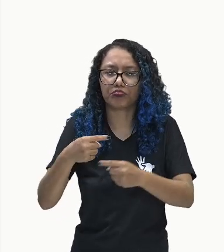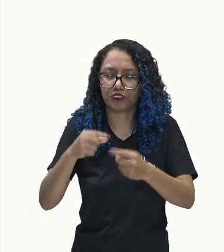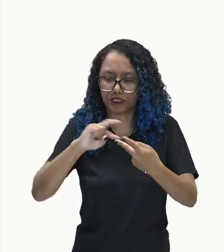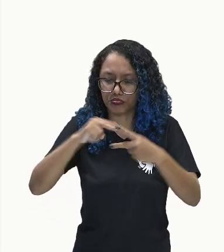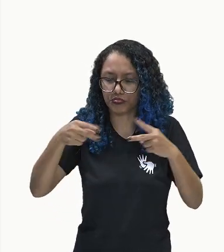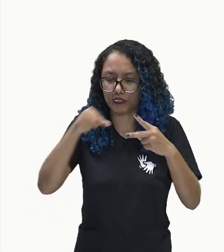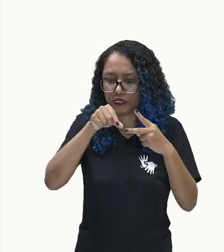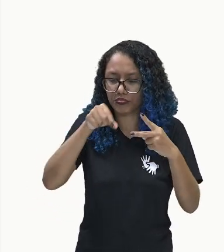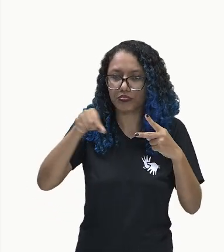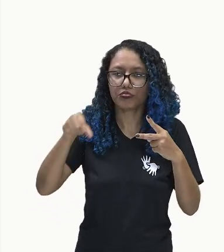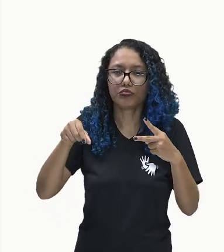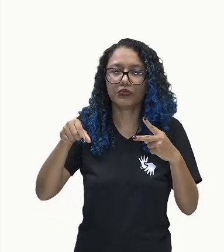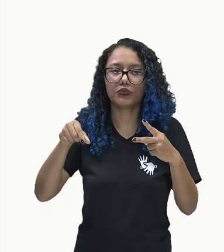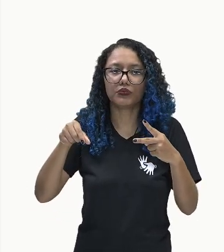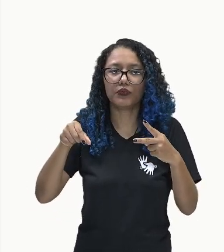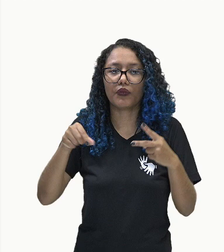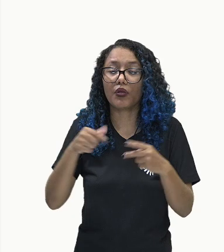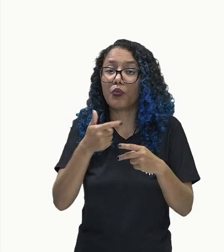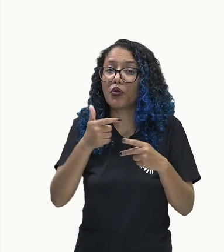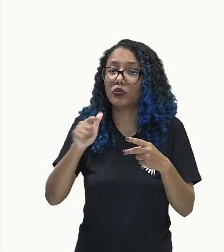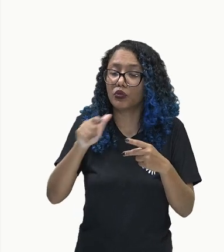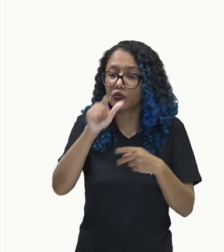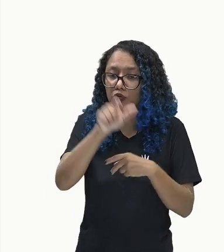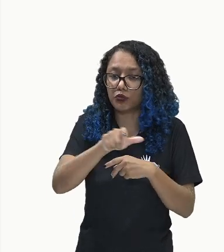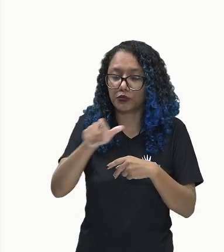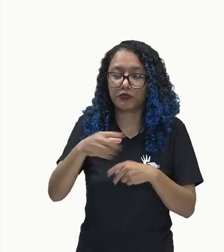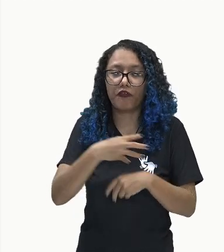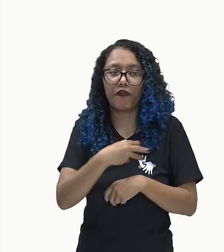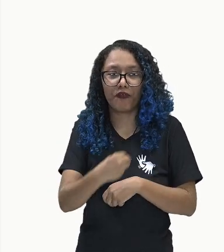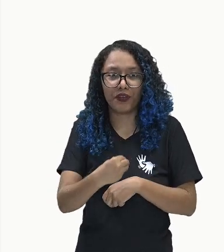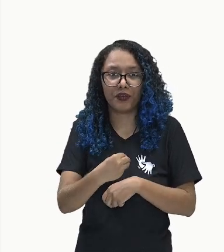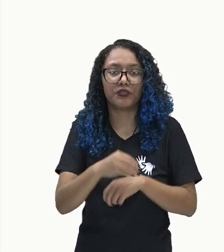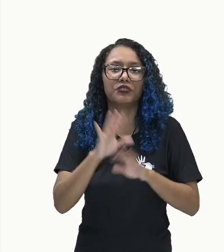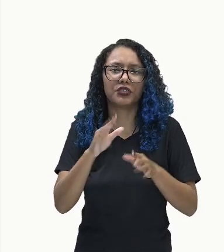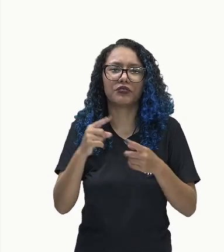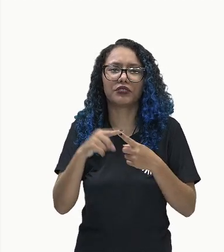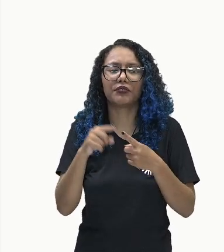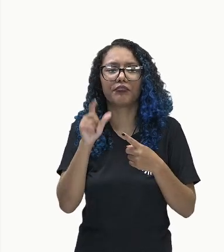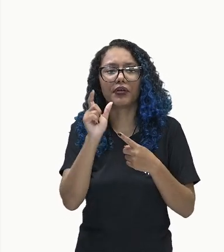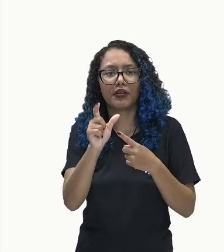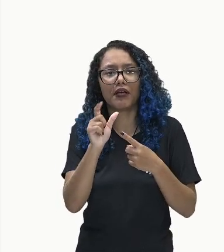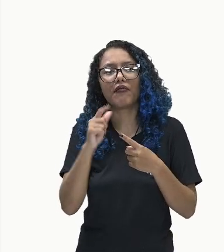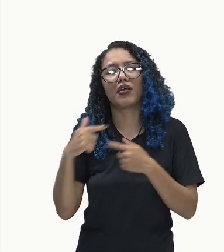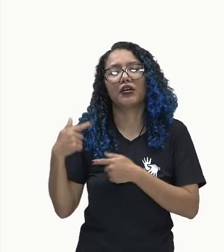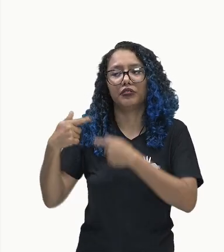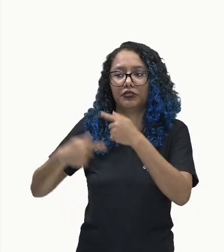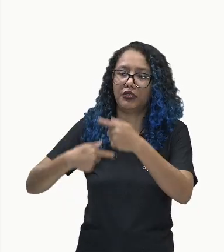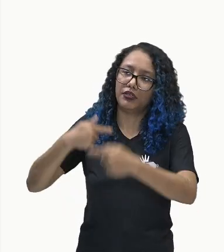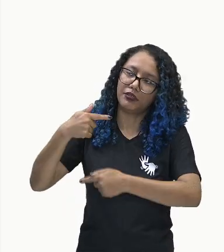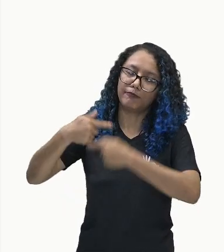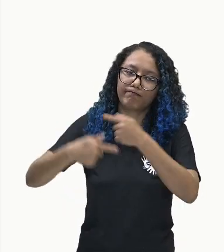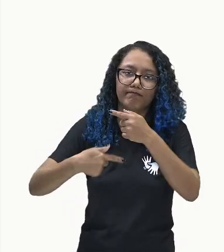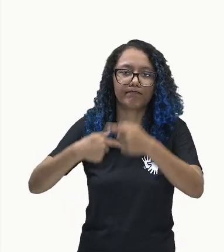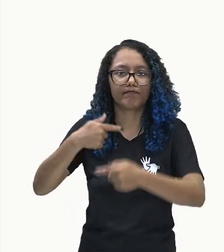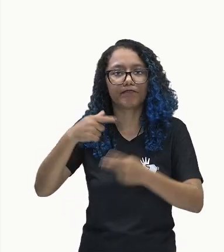genes para os descendentes. Olha, eu já usei o termo geração em